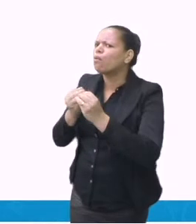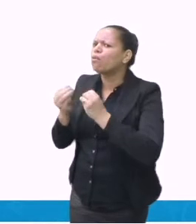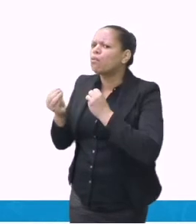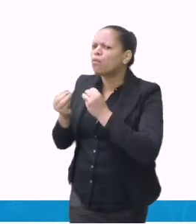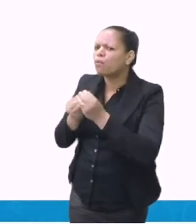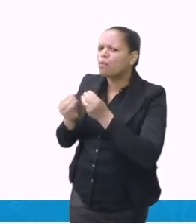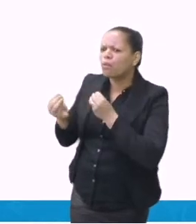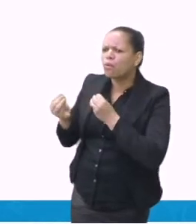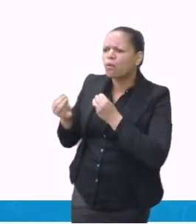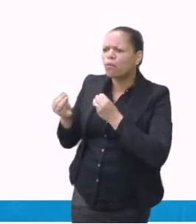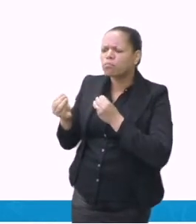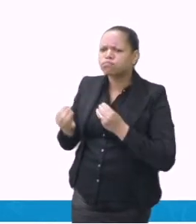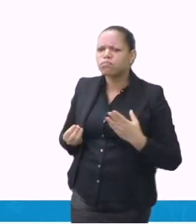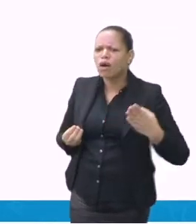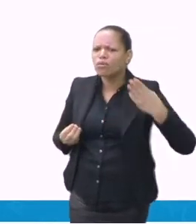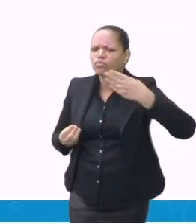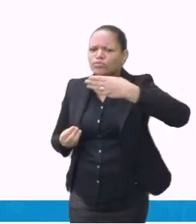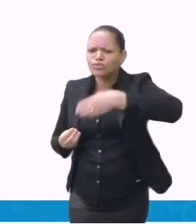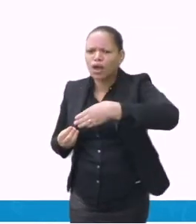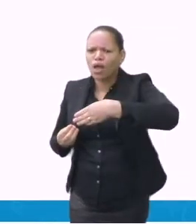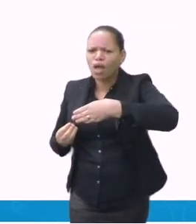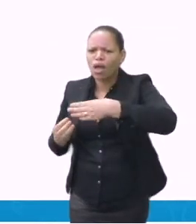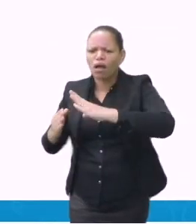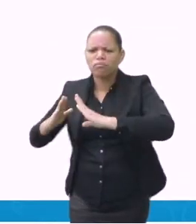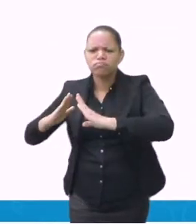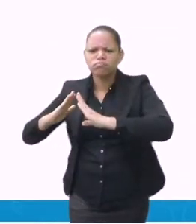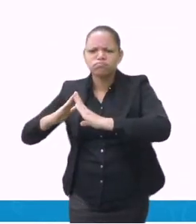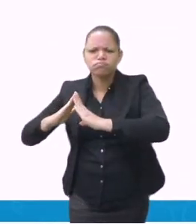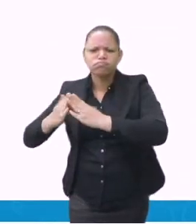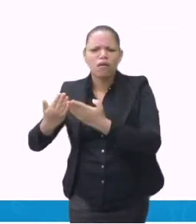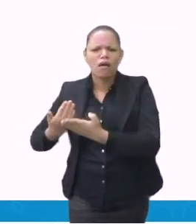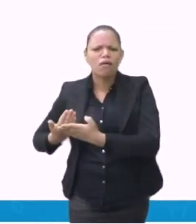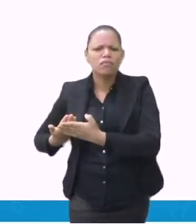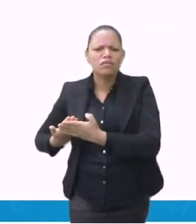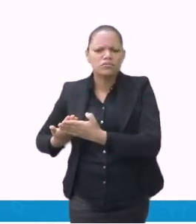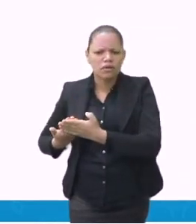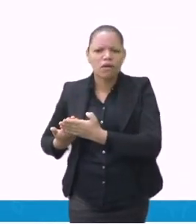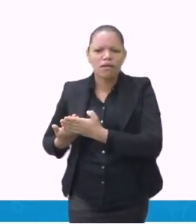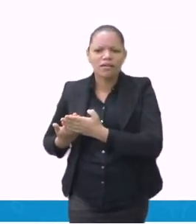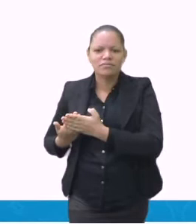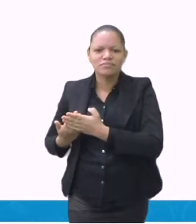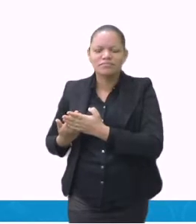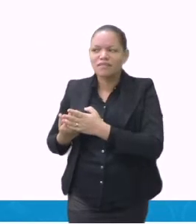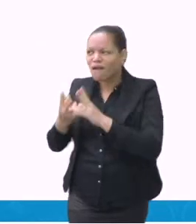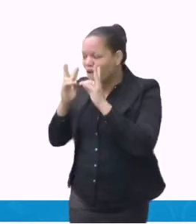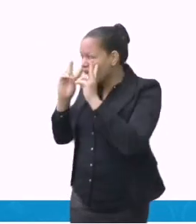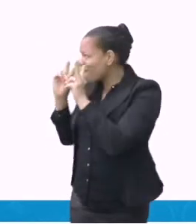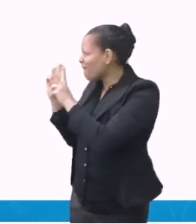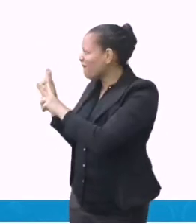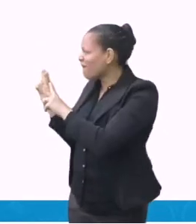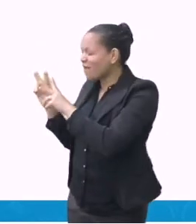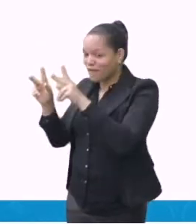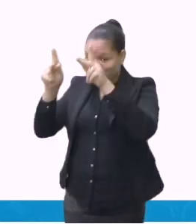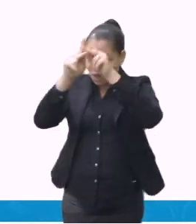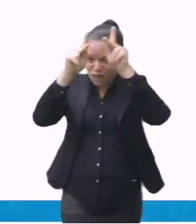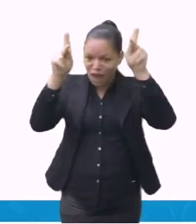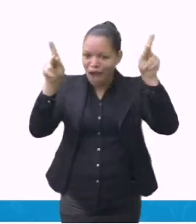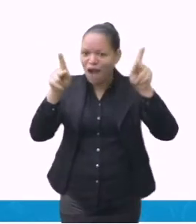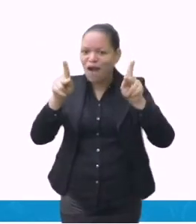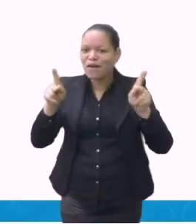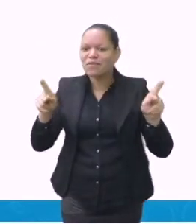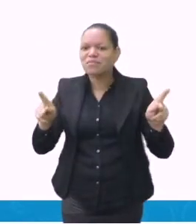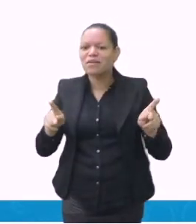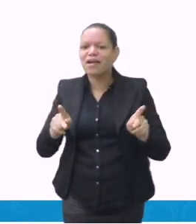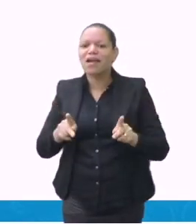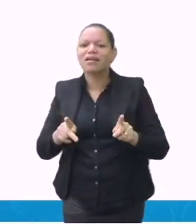metrô. Consultando o mapa, escreva o percurso com todas as informações necessárias, incluindo